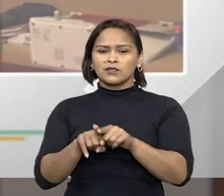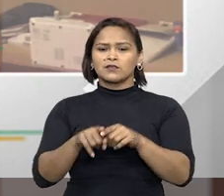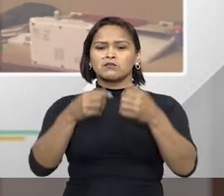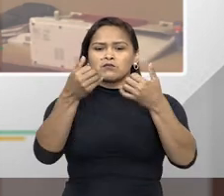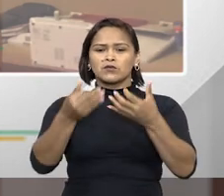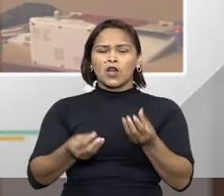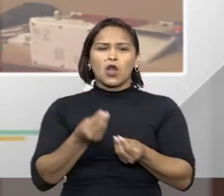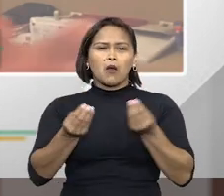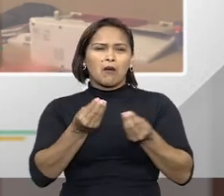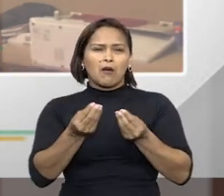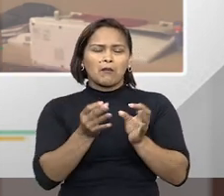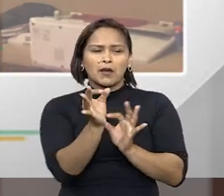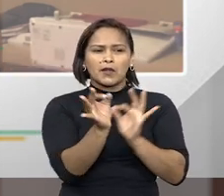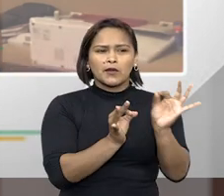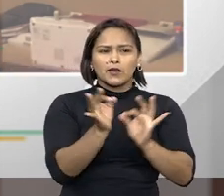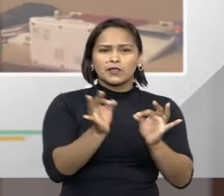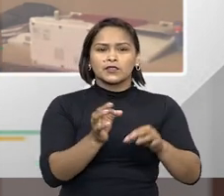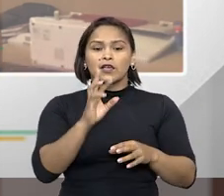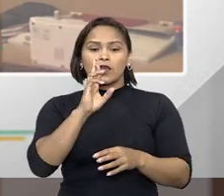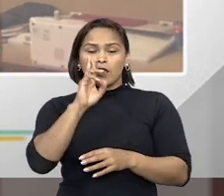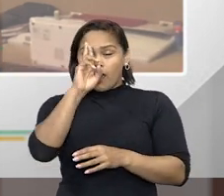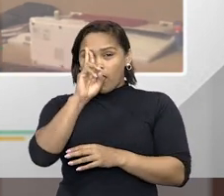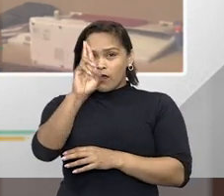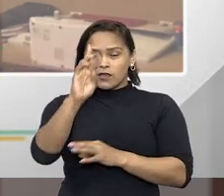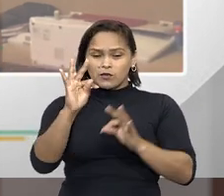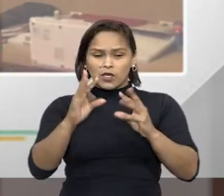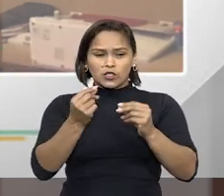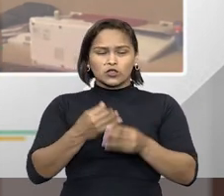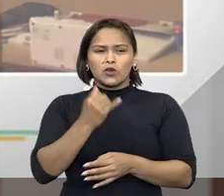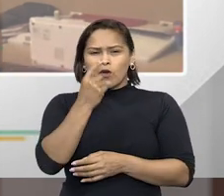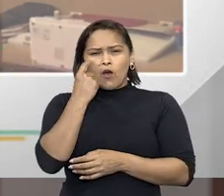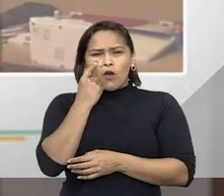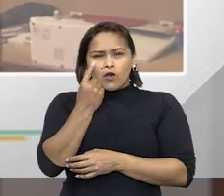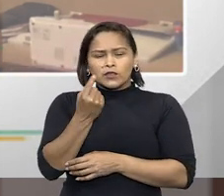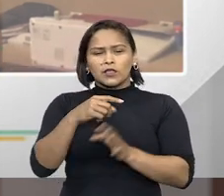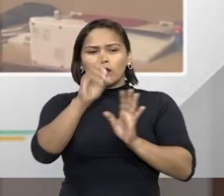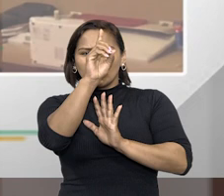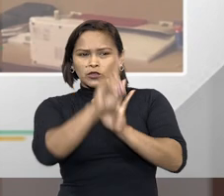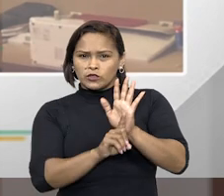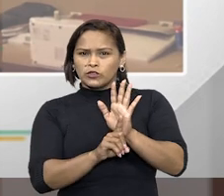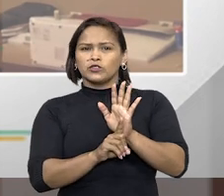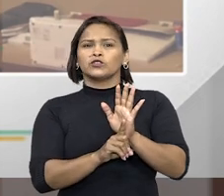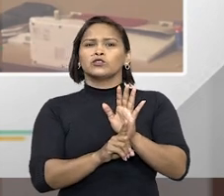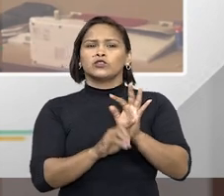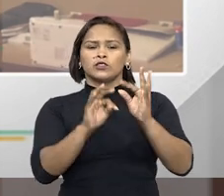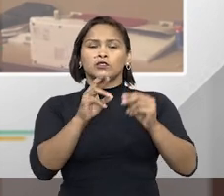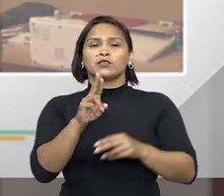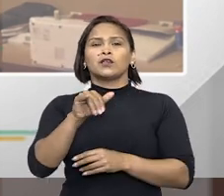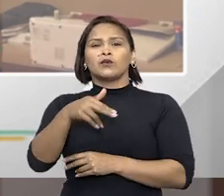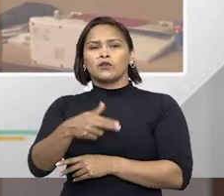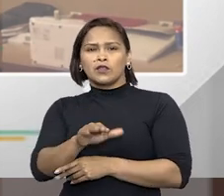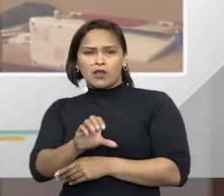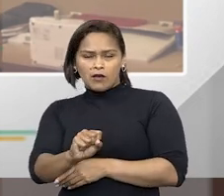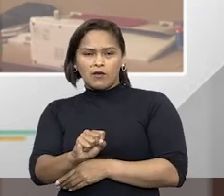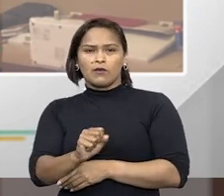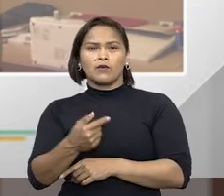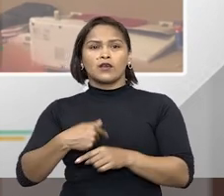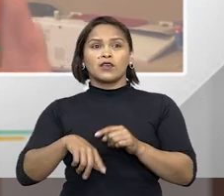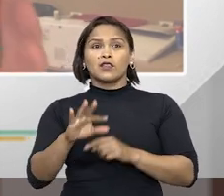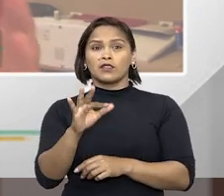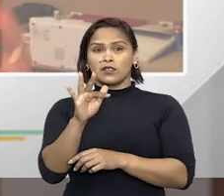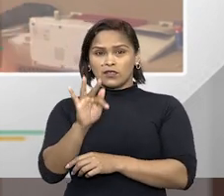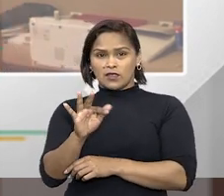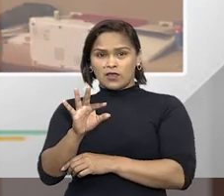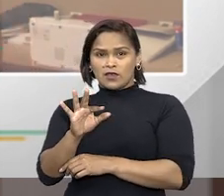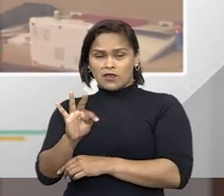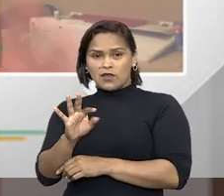como ainda trata, daquilo que diz respeito aos interesses, aos direitos da União Federal. Então, o TFR,